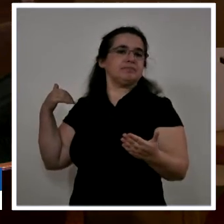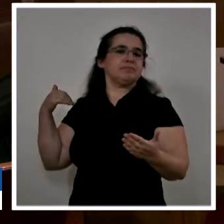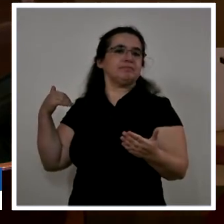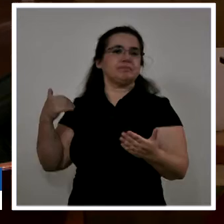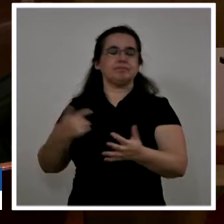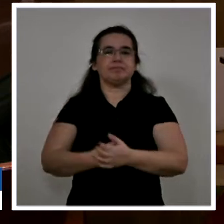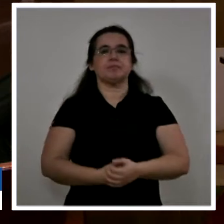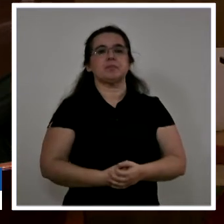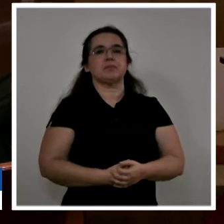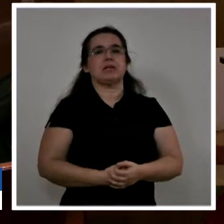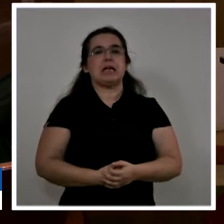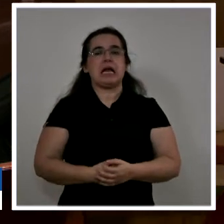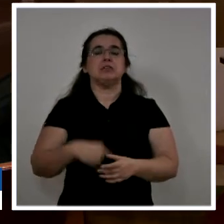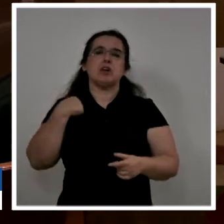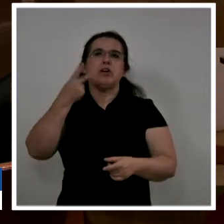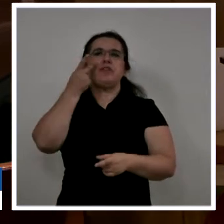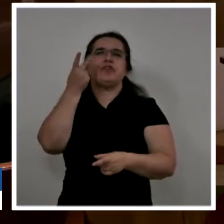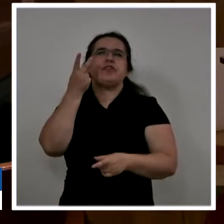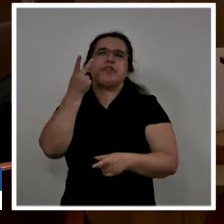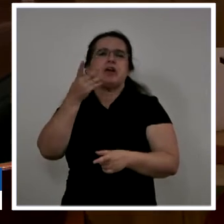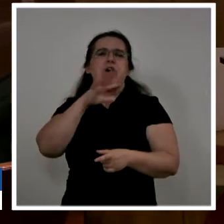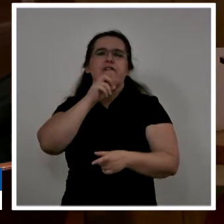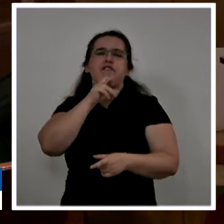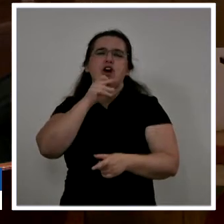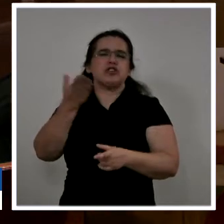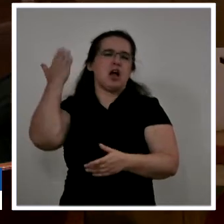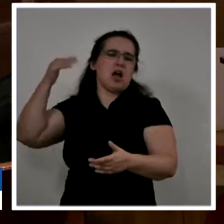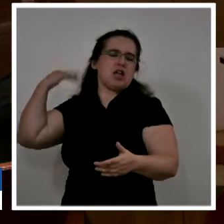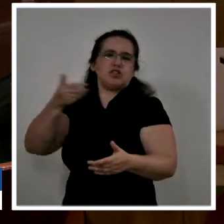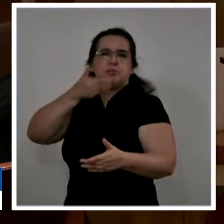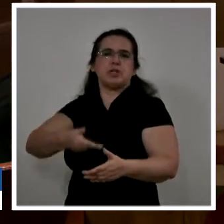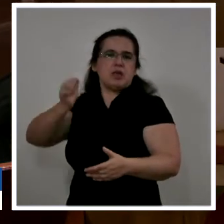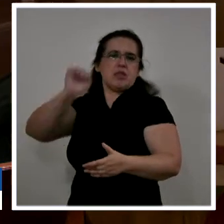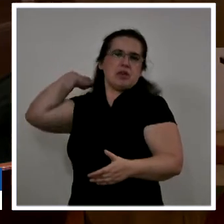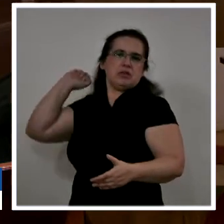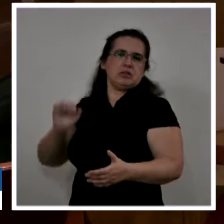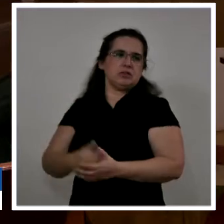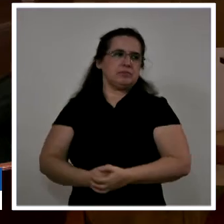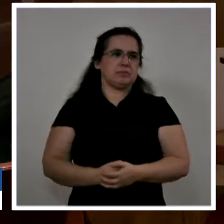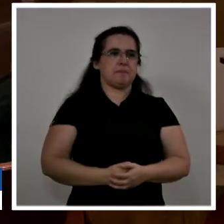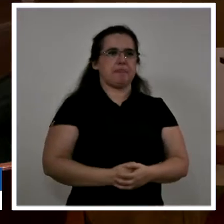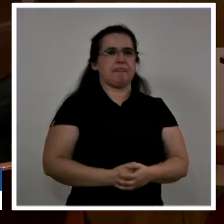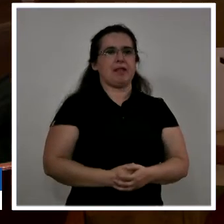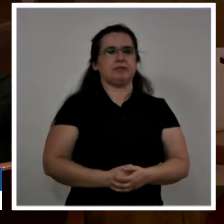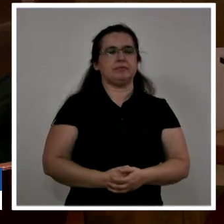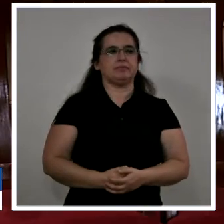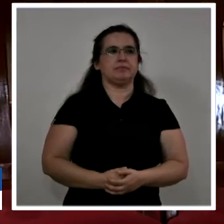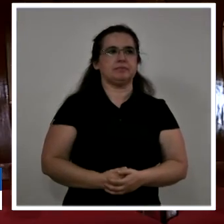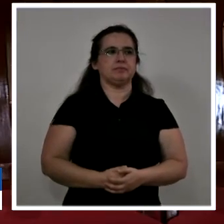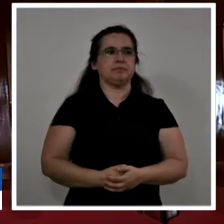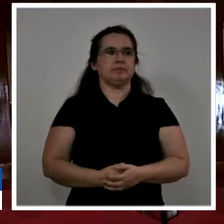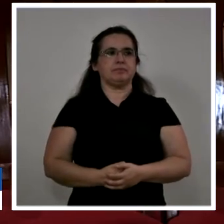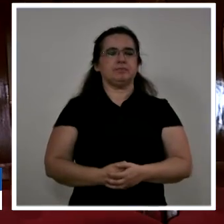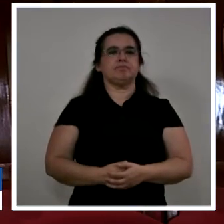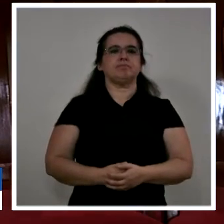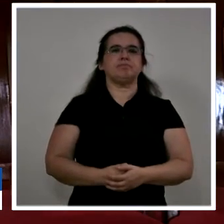aquilo que os nossos avós viveram e tiveram experiências. So now we want to make a very important transition. E